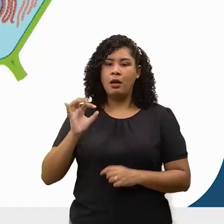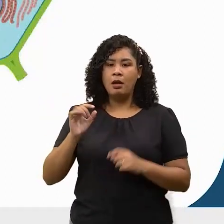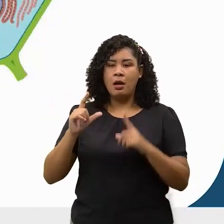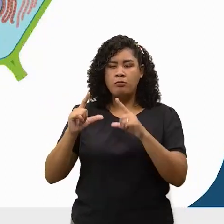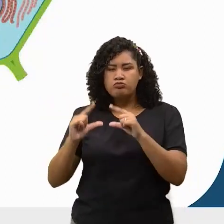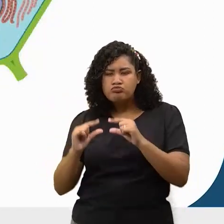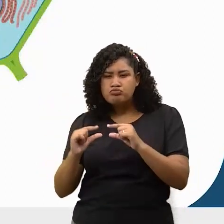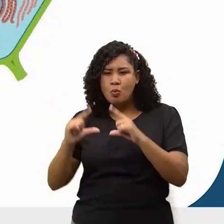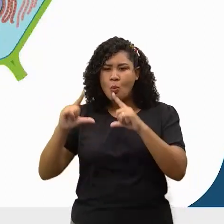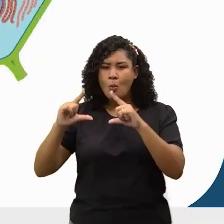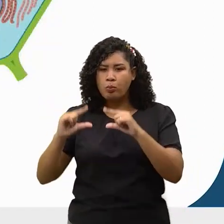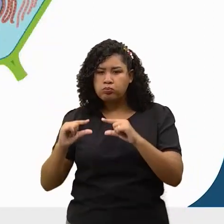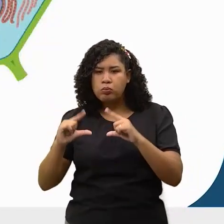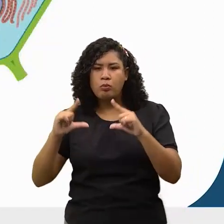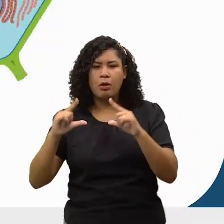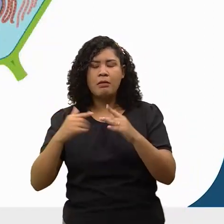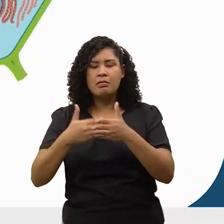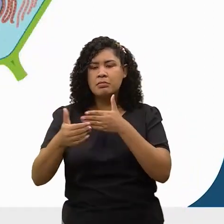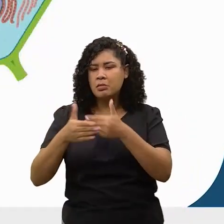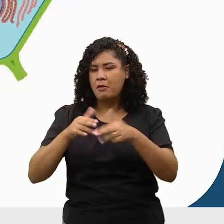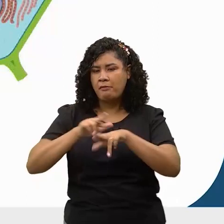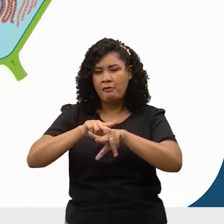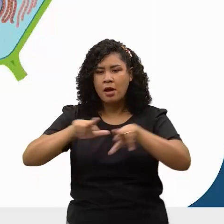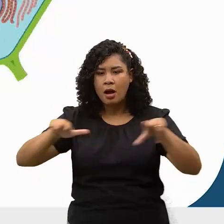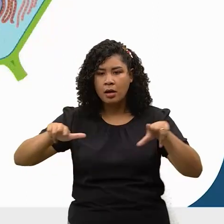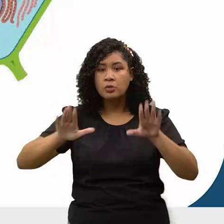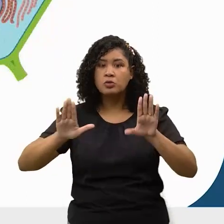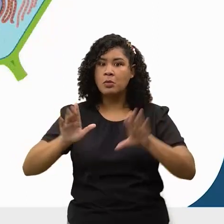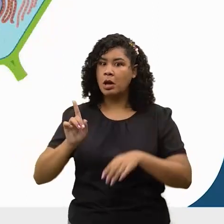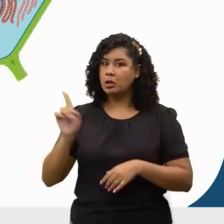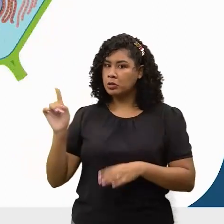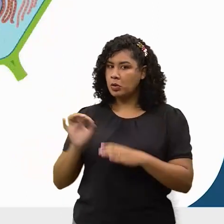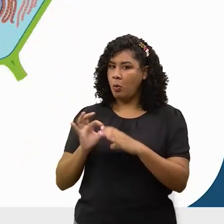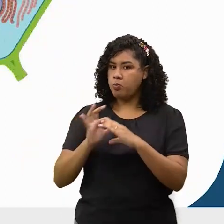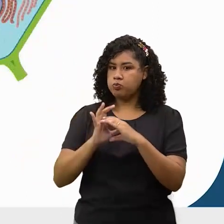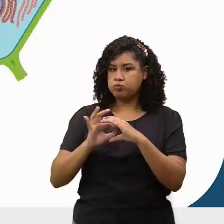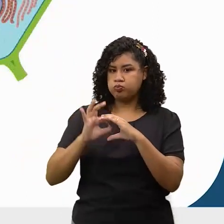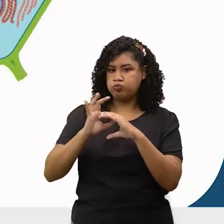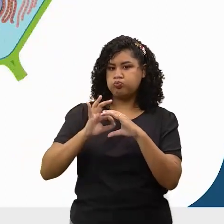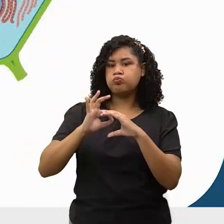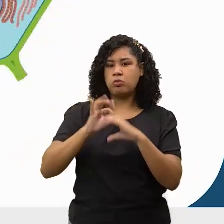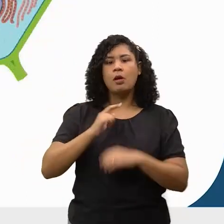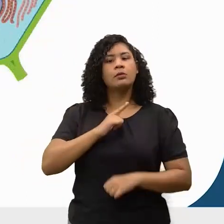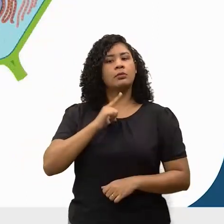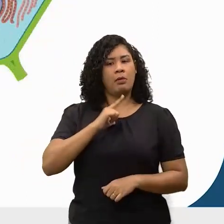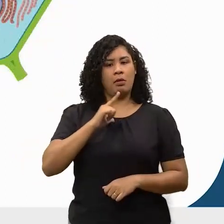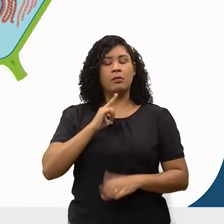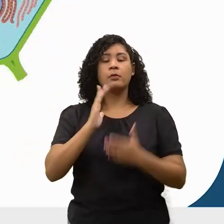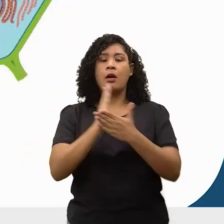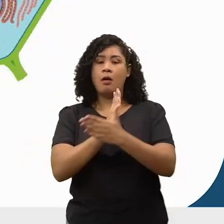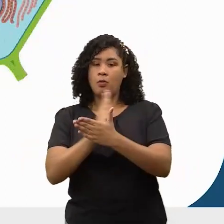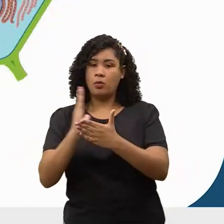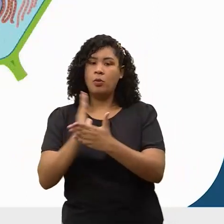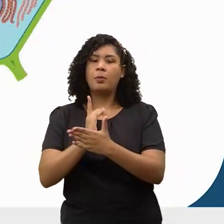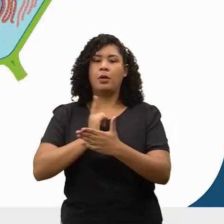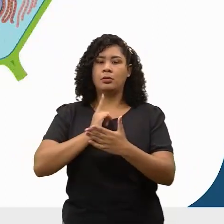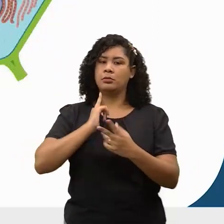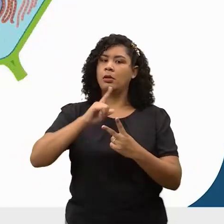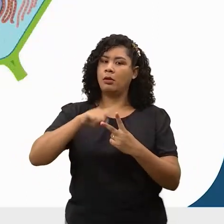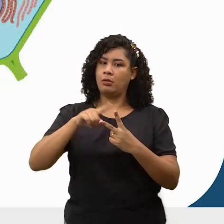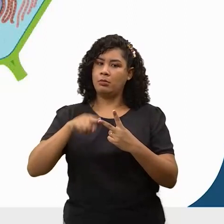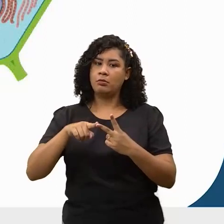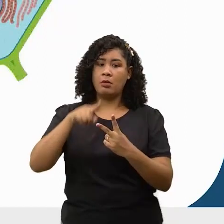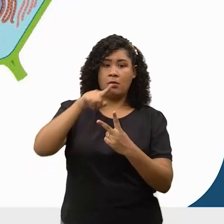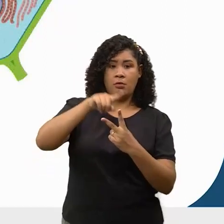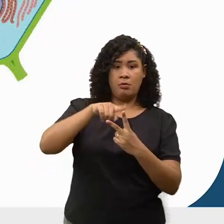ele ocupa geralmente um volume bem grande da célula. É interessante que existem células eucarióticas que